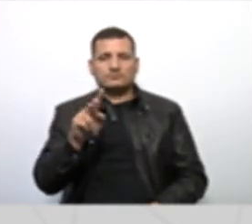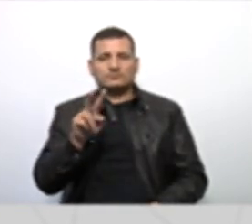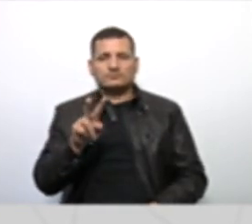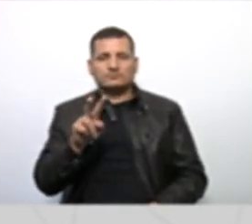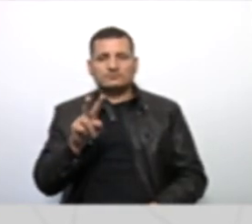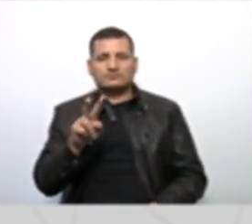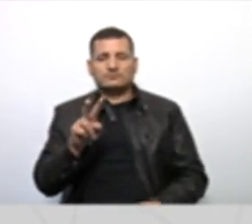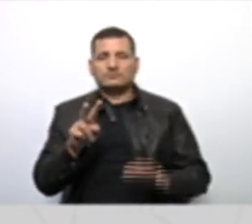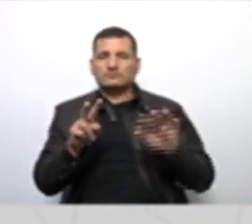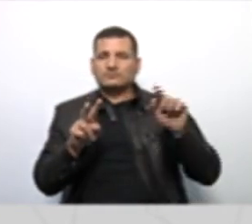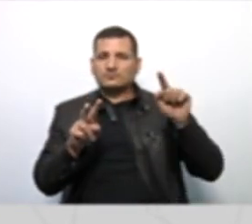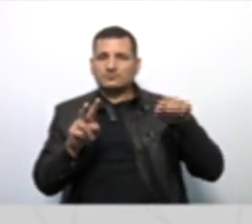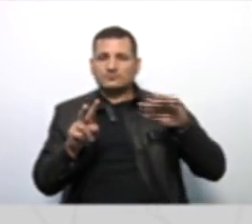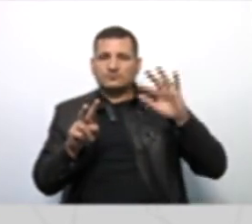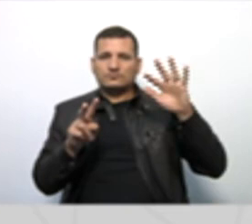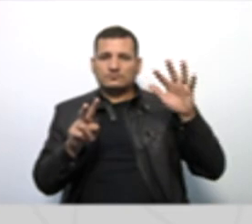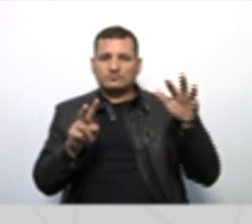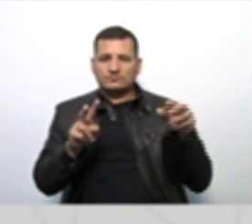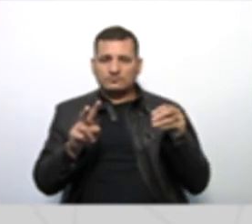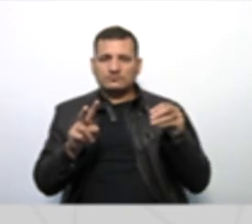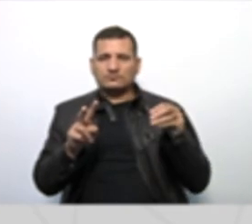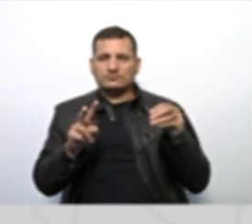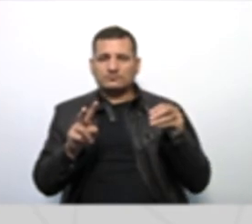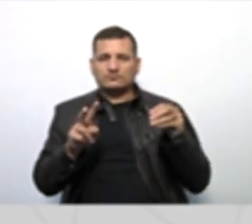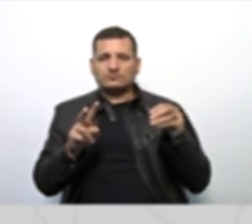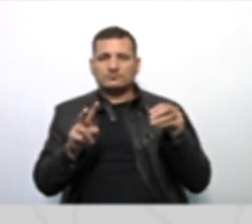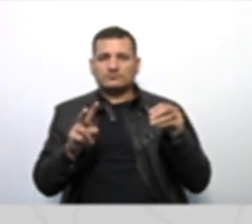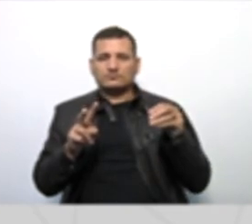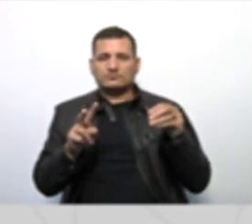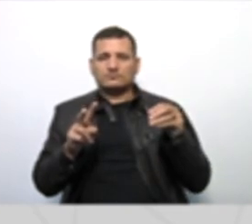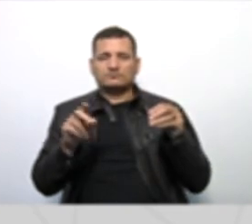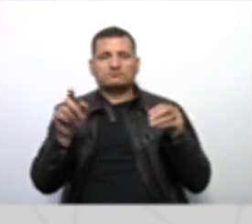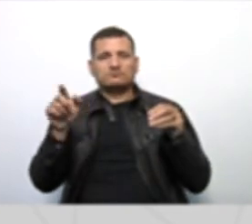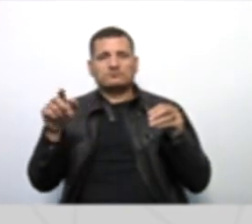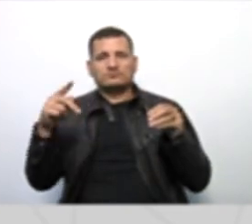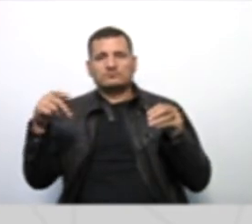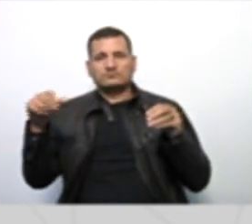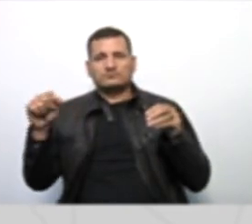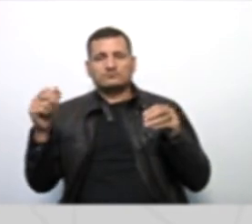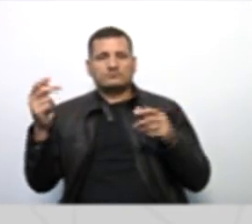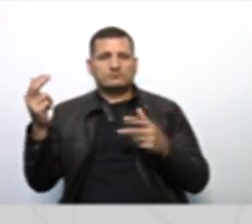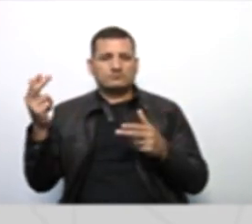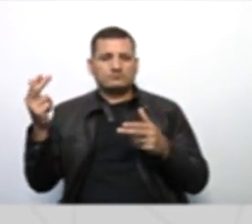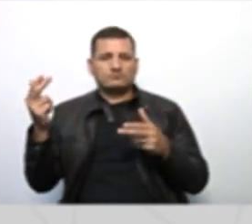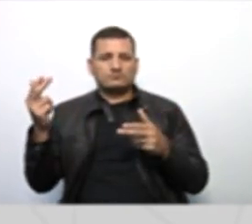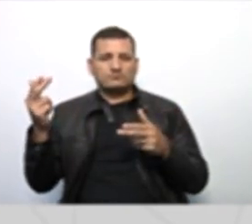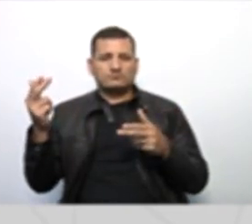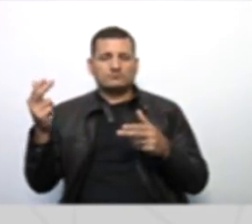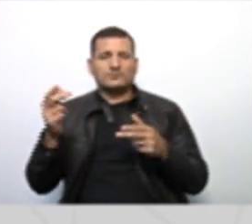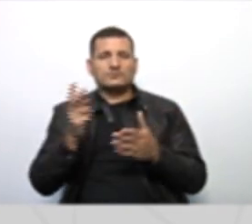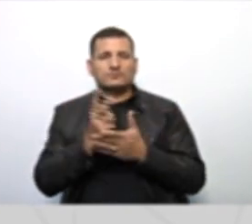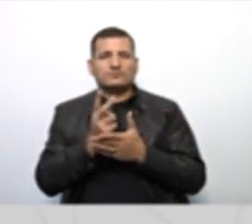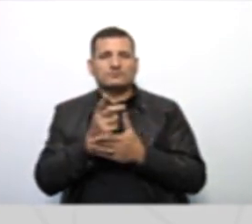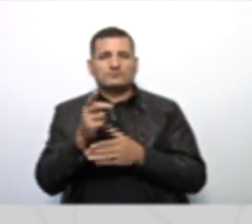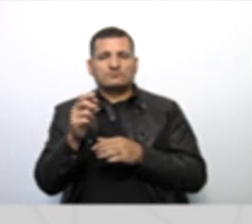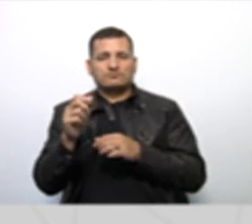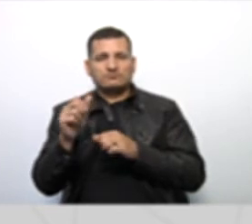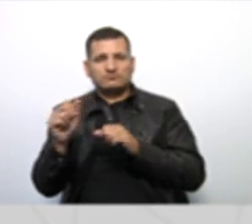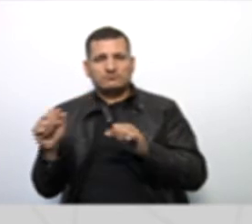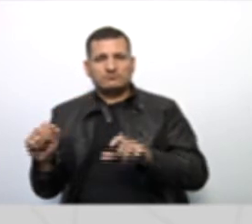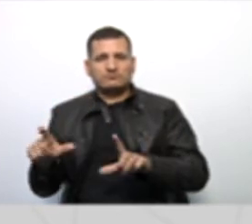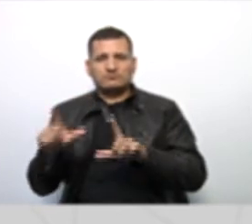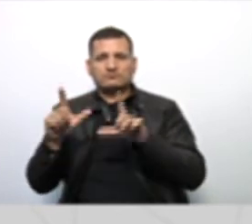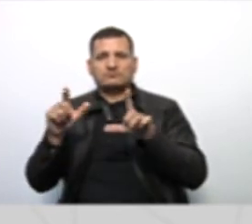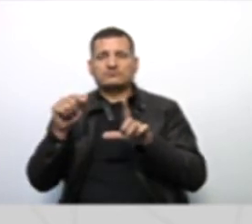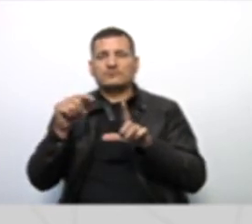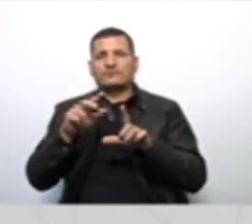que tá aqui, tá vendo? Todas essas configurações aqui, é isso aqui, ó. E aí, toda vez que você executar o programa, ele